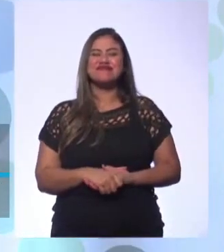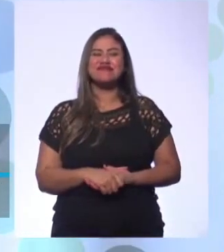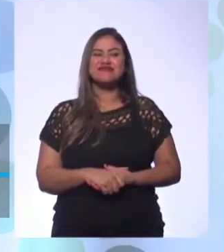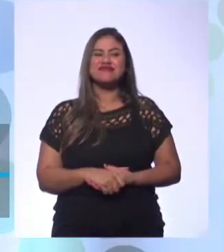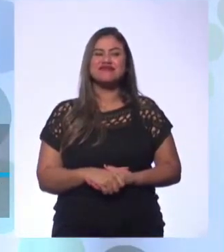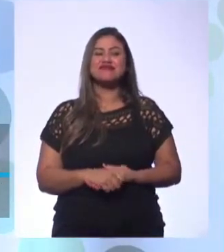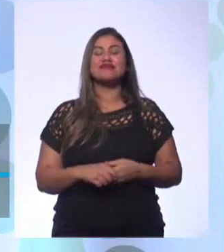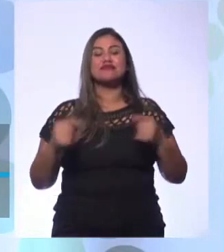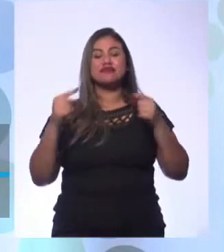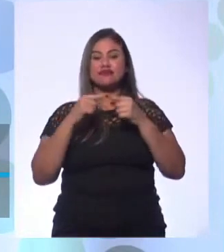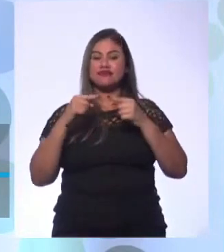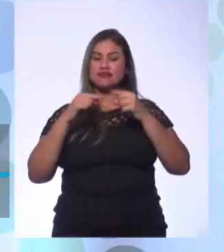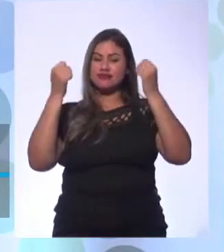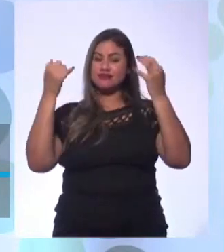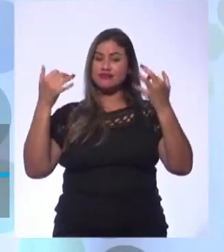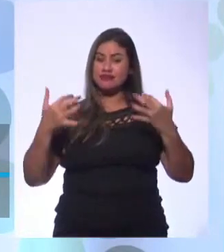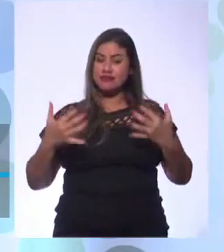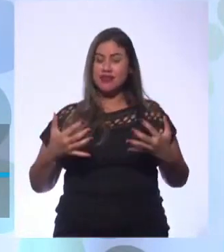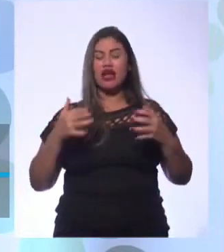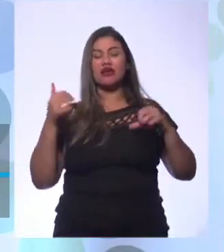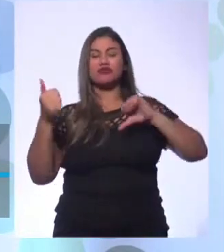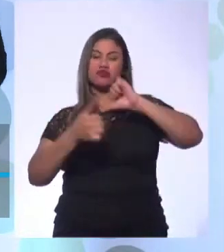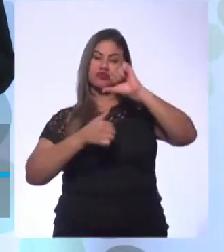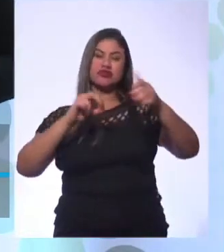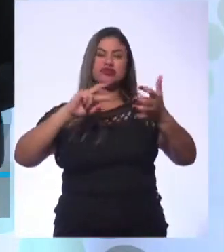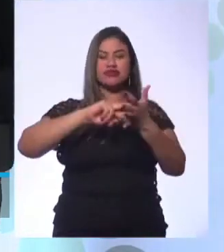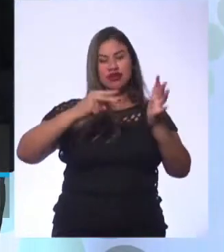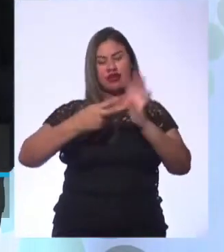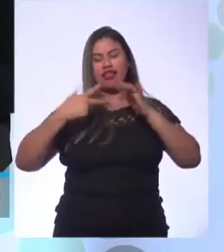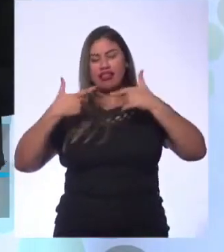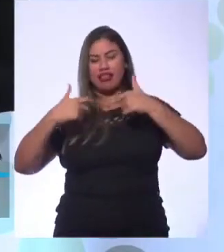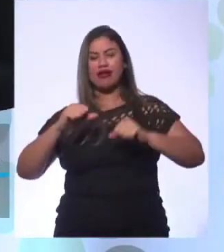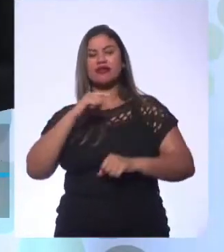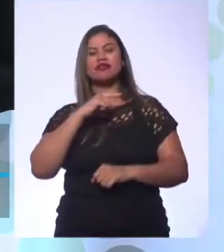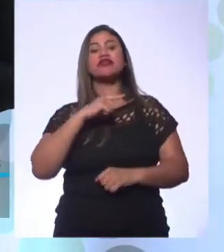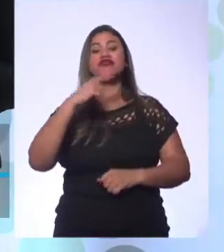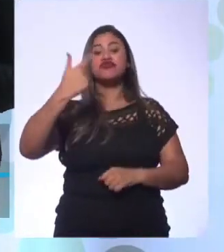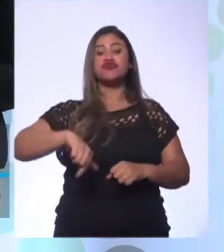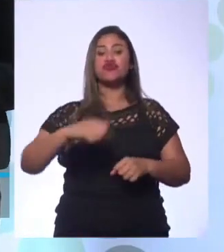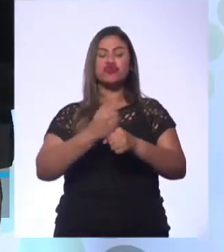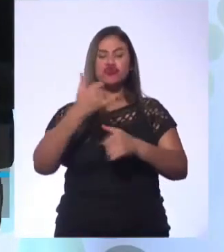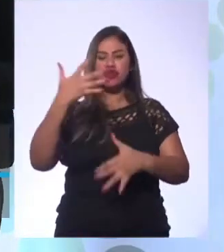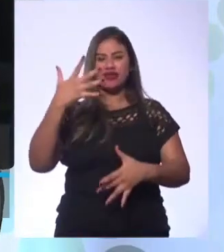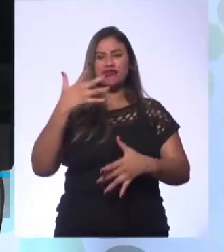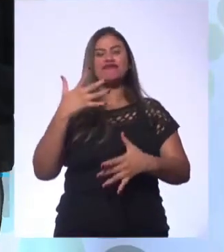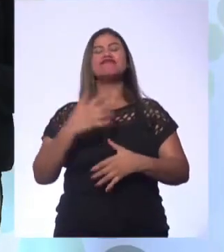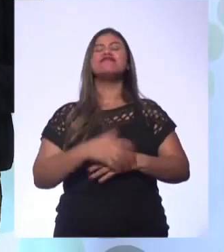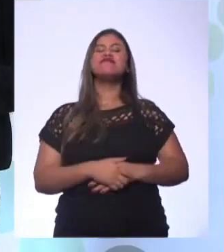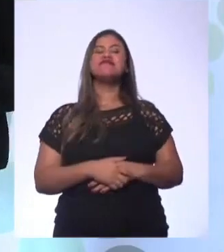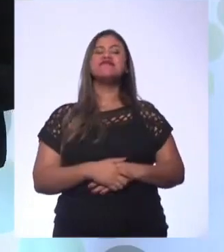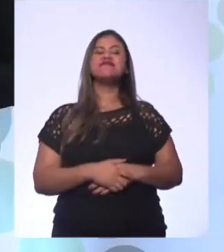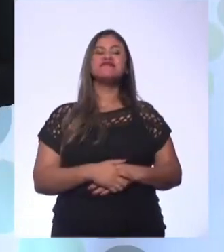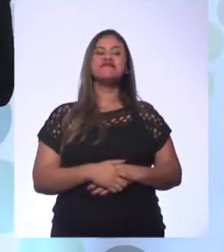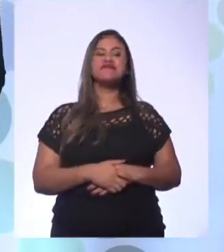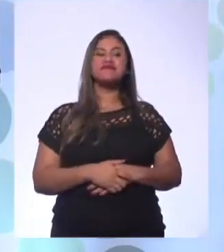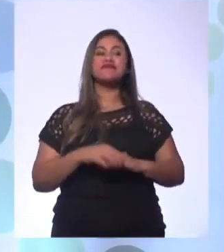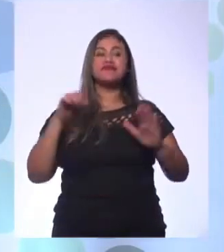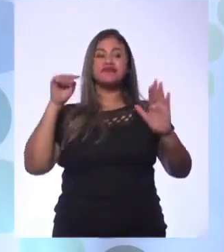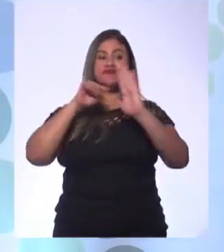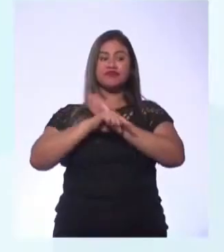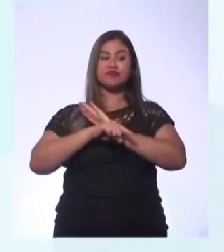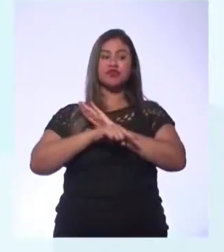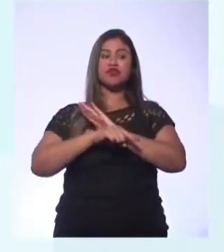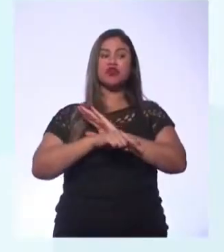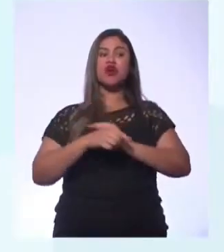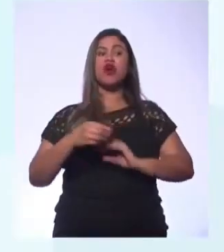aí dessa questão aí, dessa mudança, essa ressignificação da linguagem. Temos mais uma interaçãozinha agora, né? Então, vamos lá, a pergunta é,